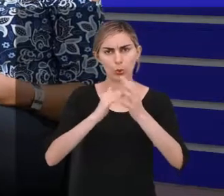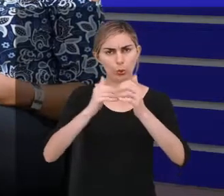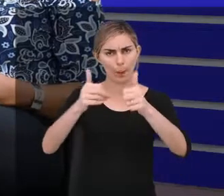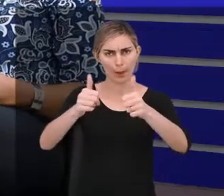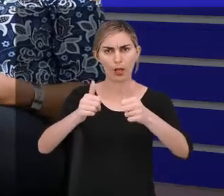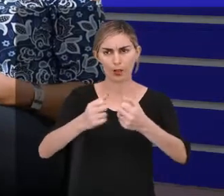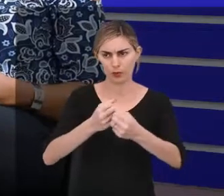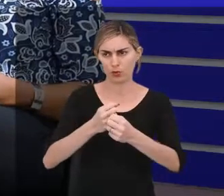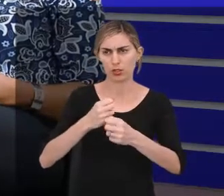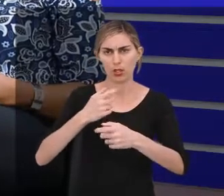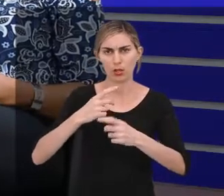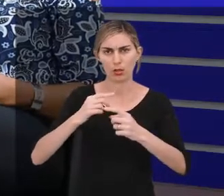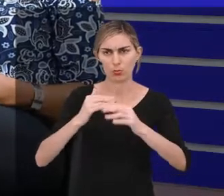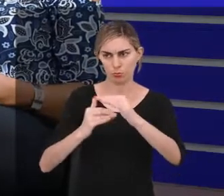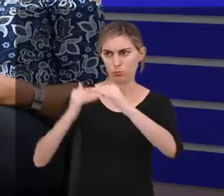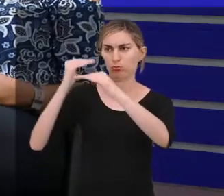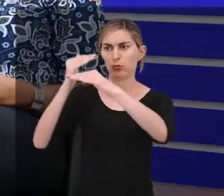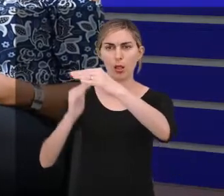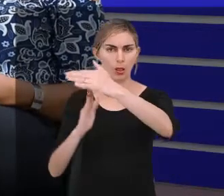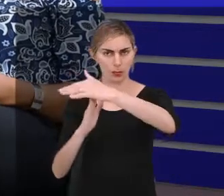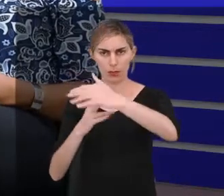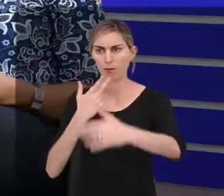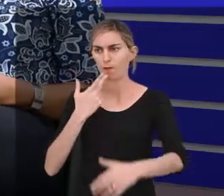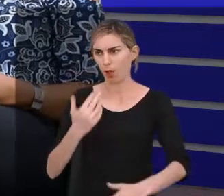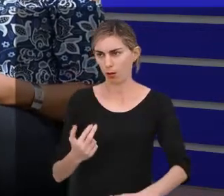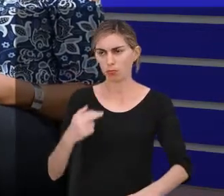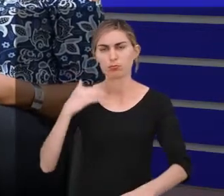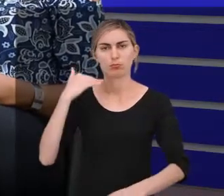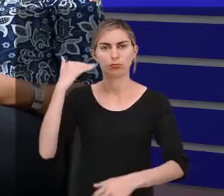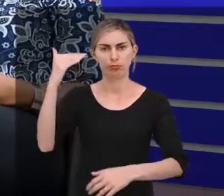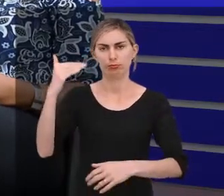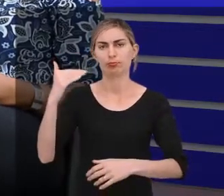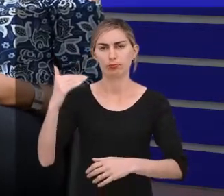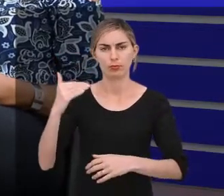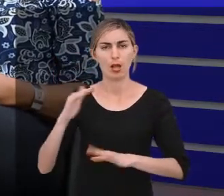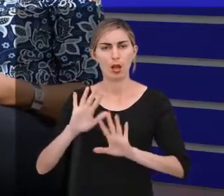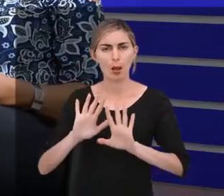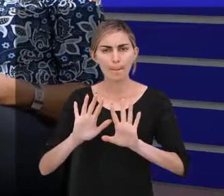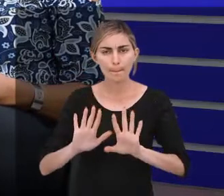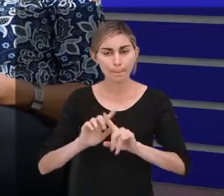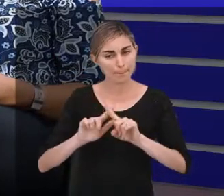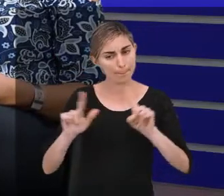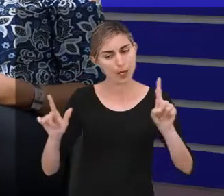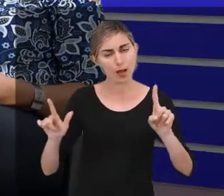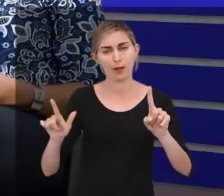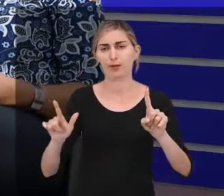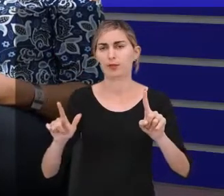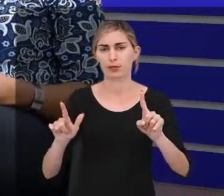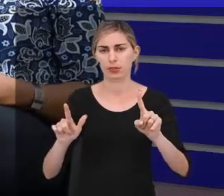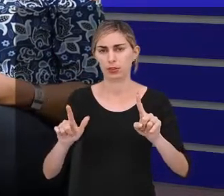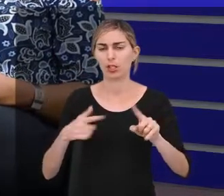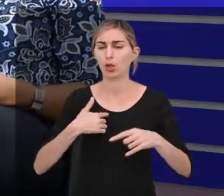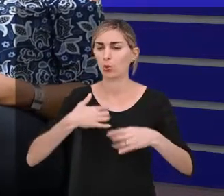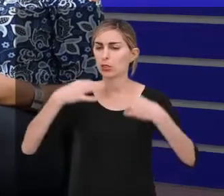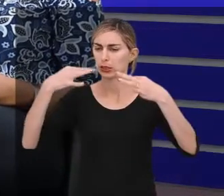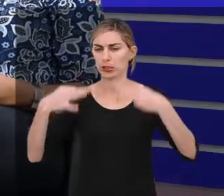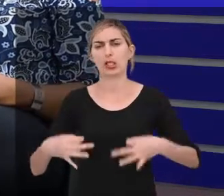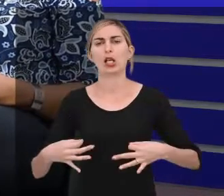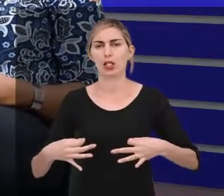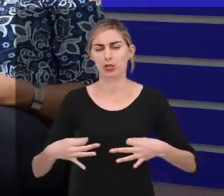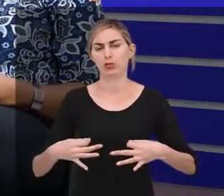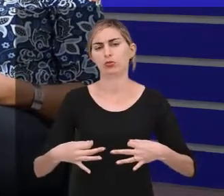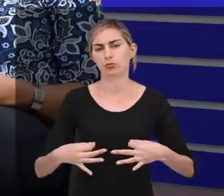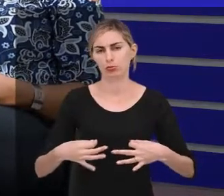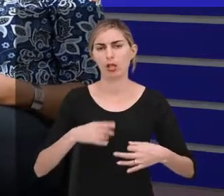agressivo, porque você vai estar impondo limites, né, àquela pessoa. Mas o que a gente está procurando aqui é ser assertivo, é a